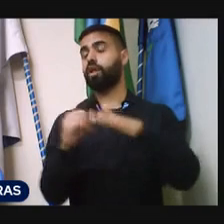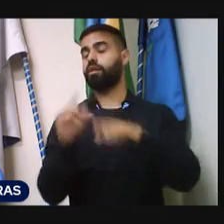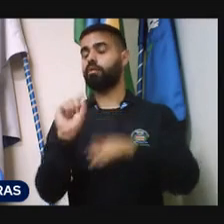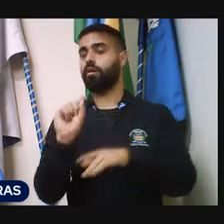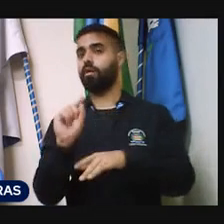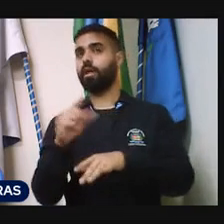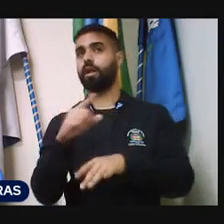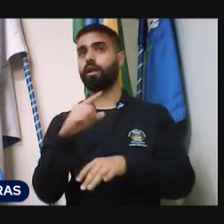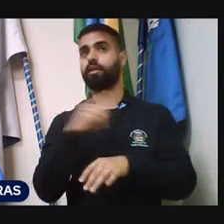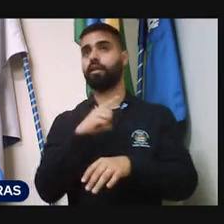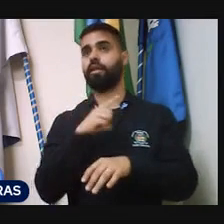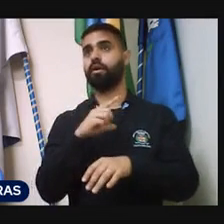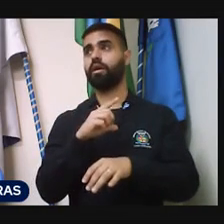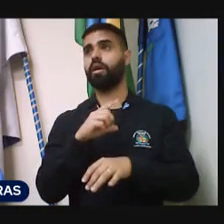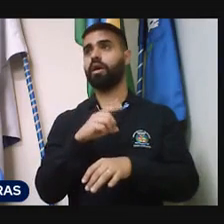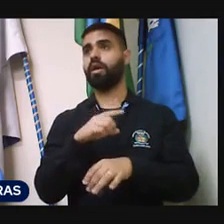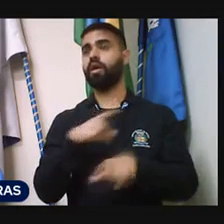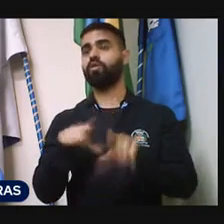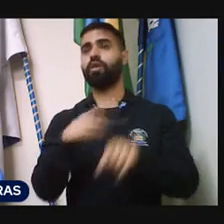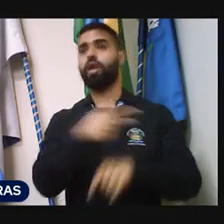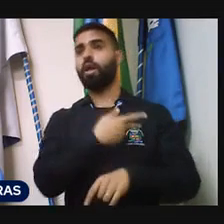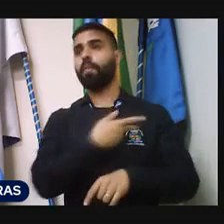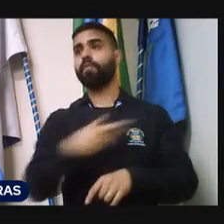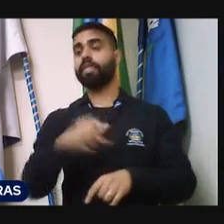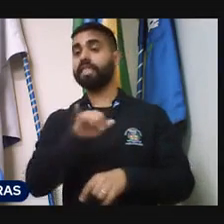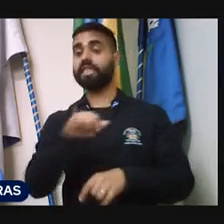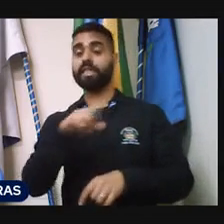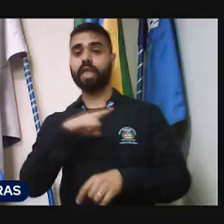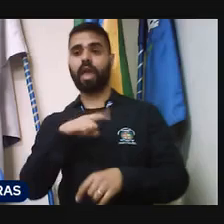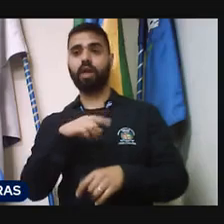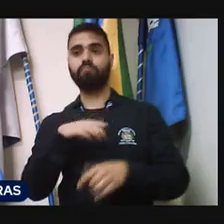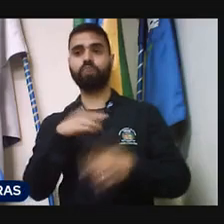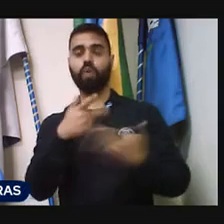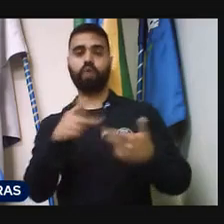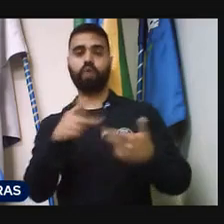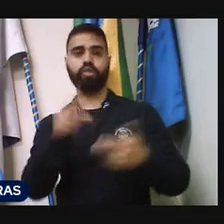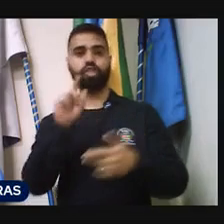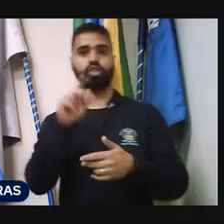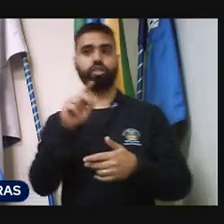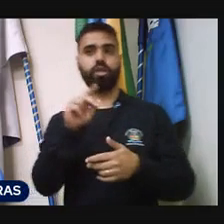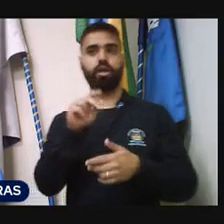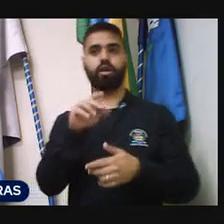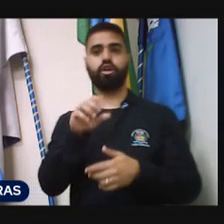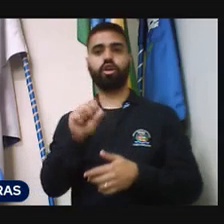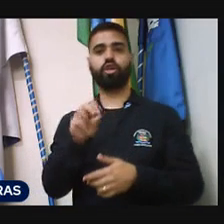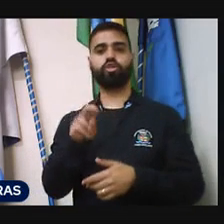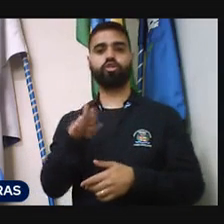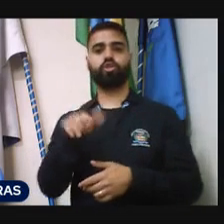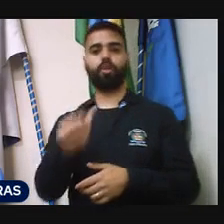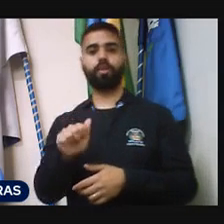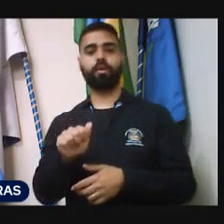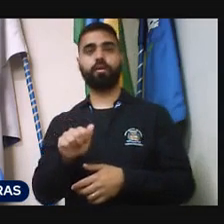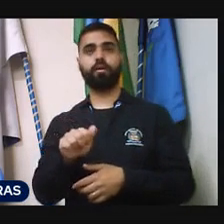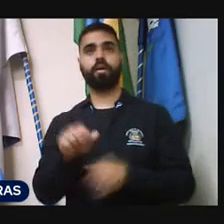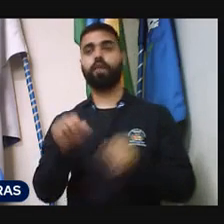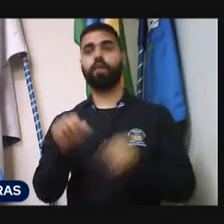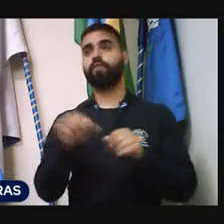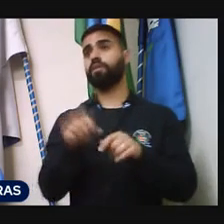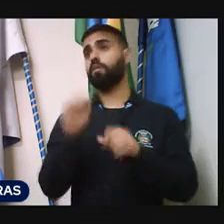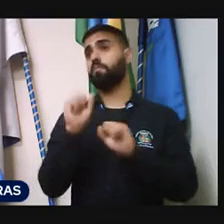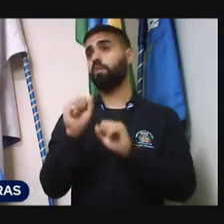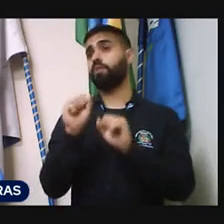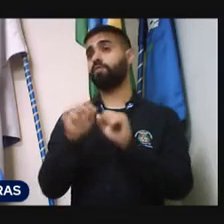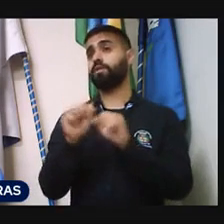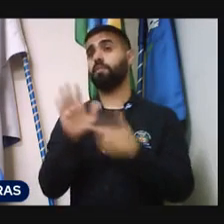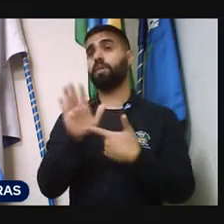uma prerrogativa do presidente quando a sobra de recurso ela pode direcionar o executivo e esse fazer uma indicação